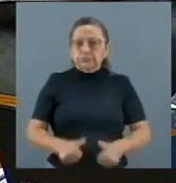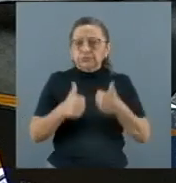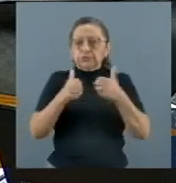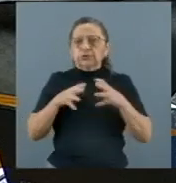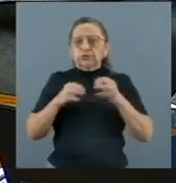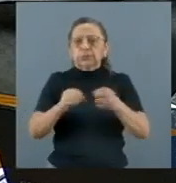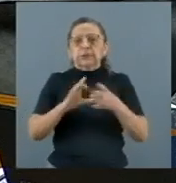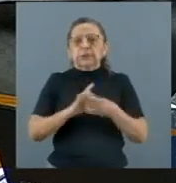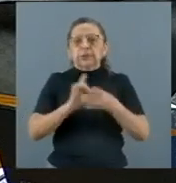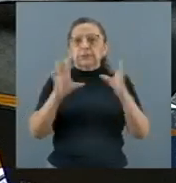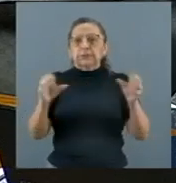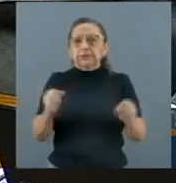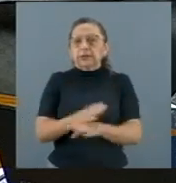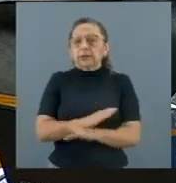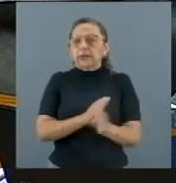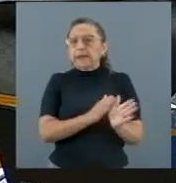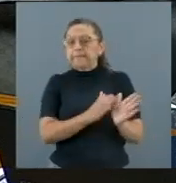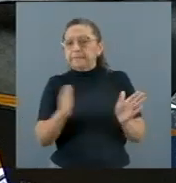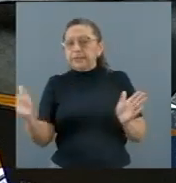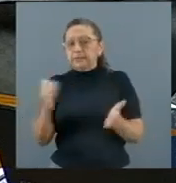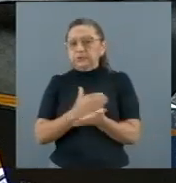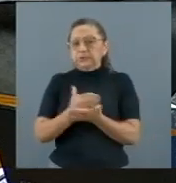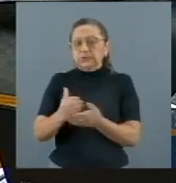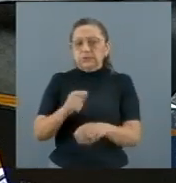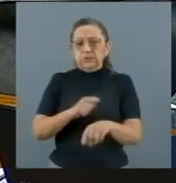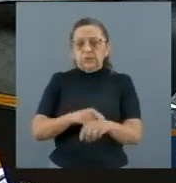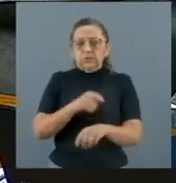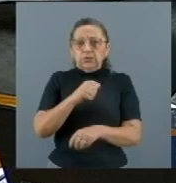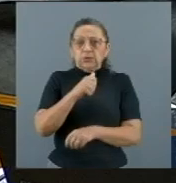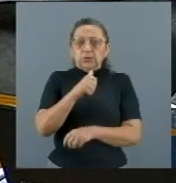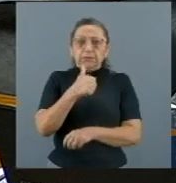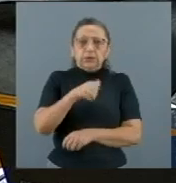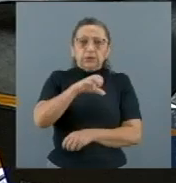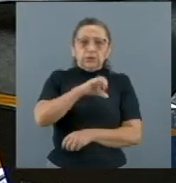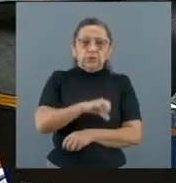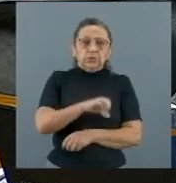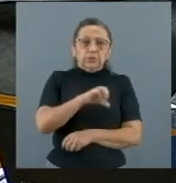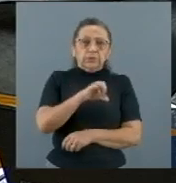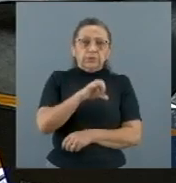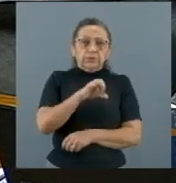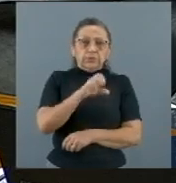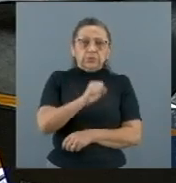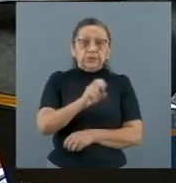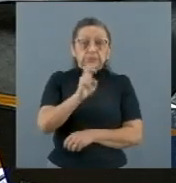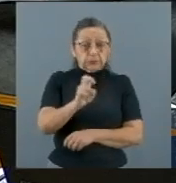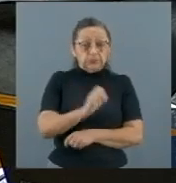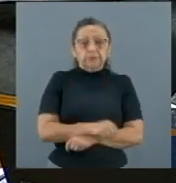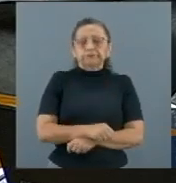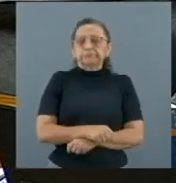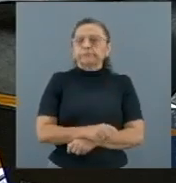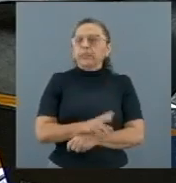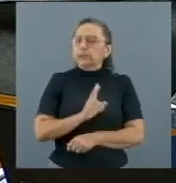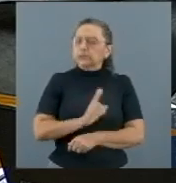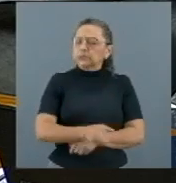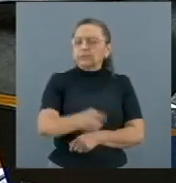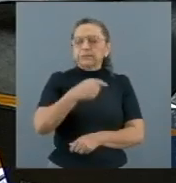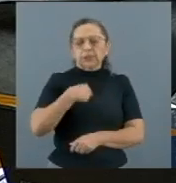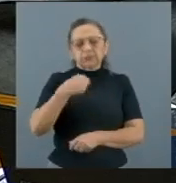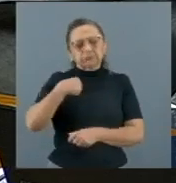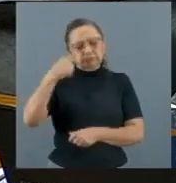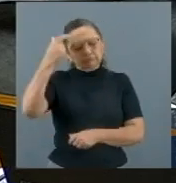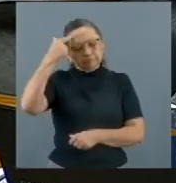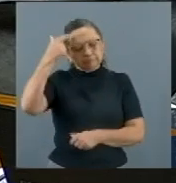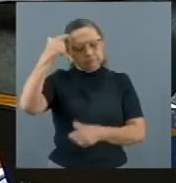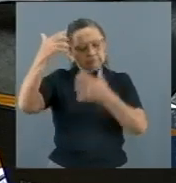democrático na sua plenitude a partir de 85, né, nos proporcionou. E eu faço sempre uma reflexão a respeito desse